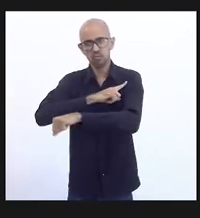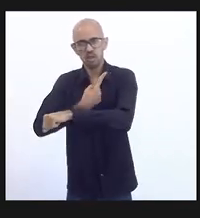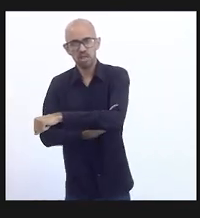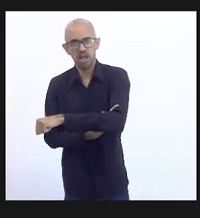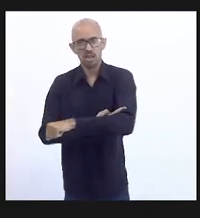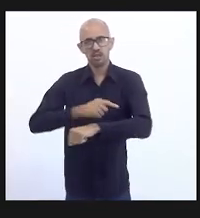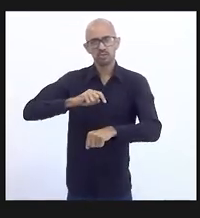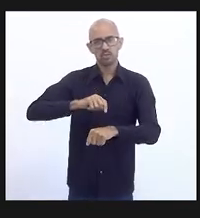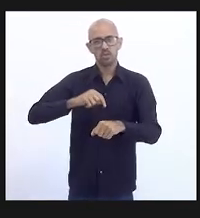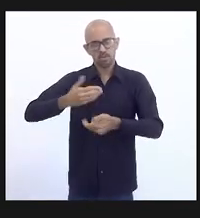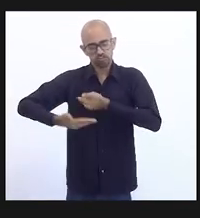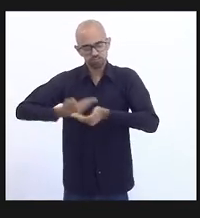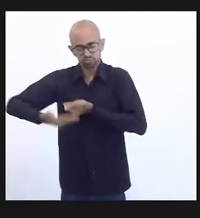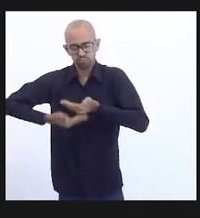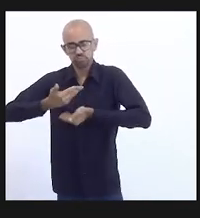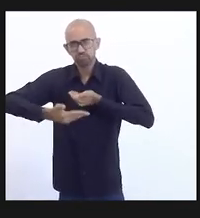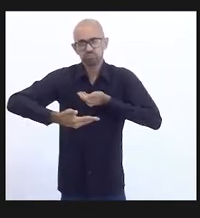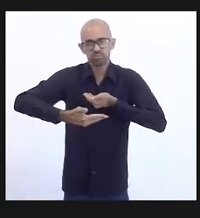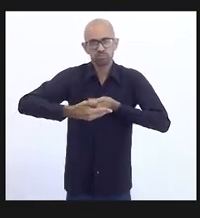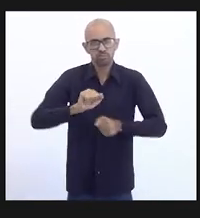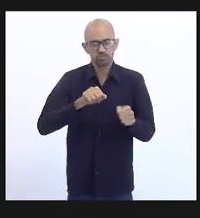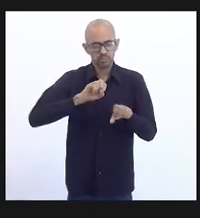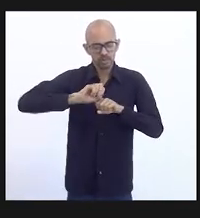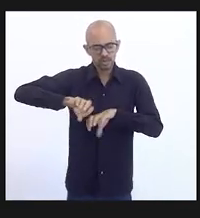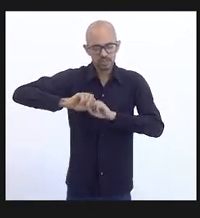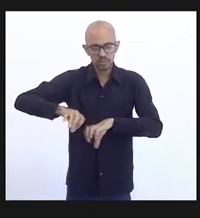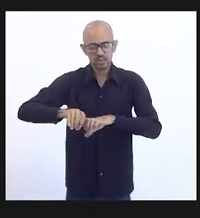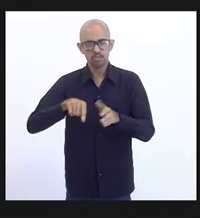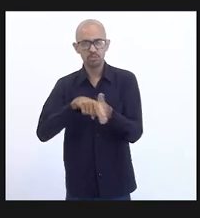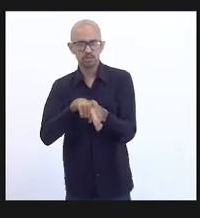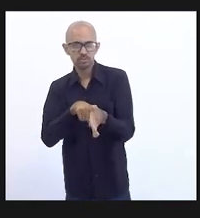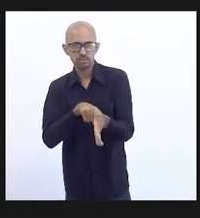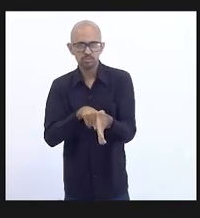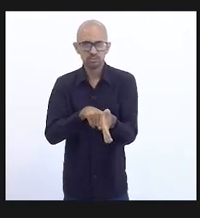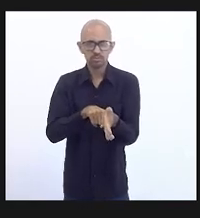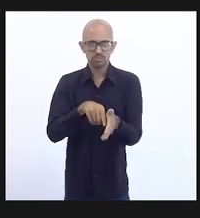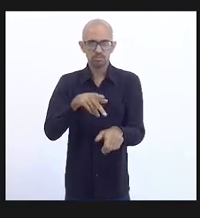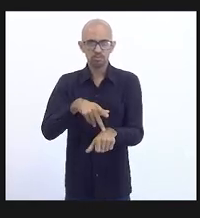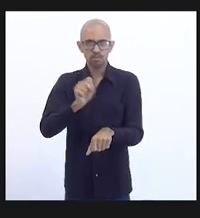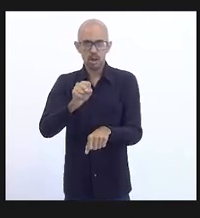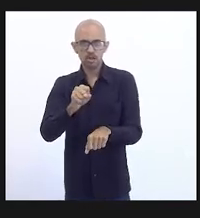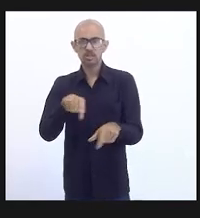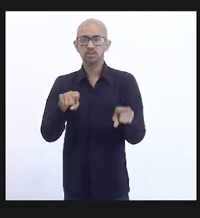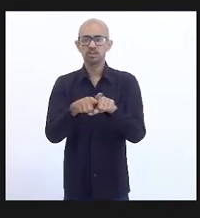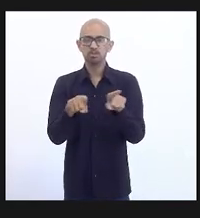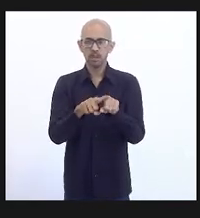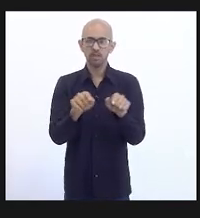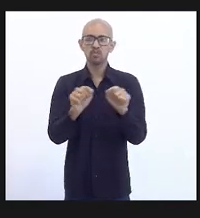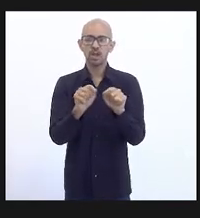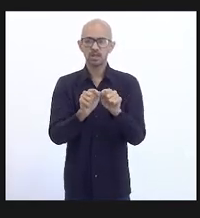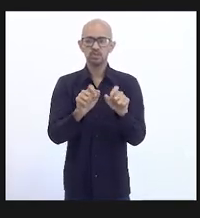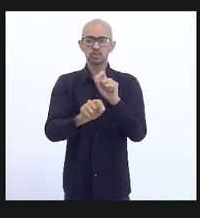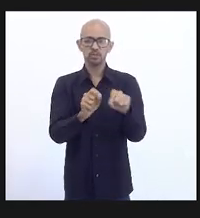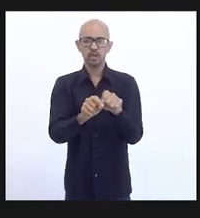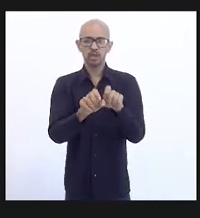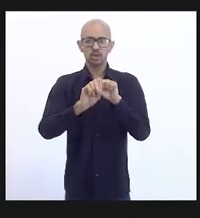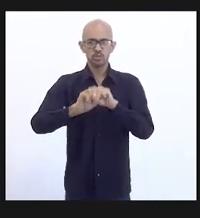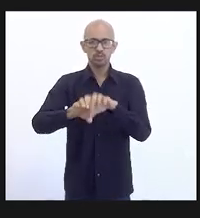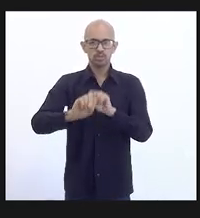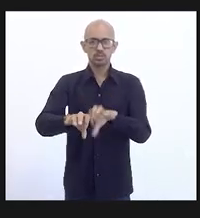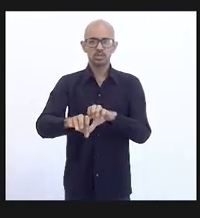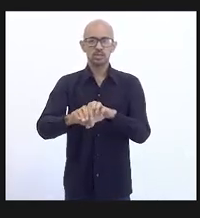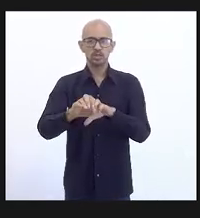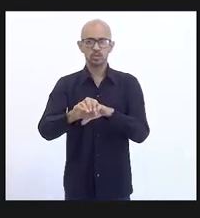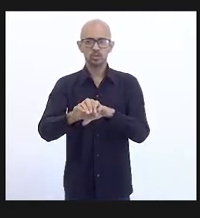fortaleçam a indissociabilidade entre ensino, pesquisa e extensão, fazendo com que, na verdade, o ensino superior estadual que chegue na